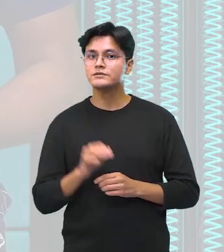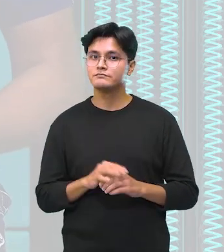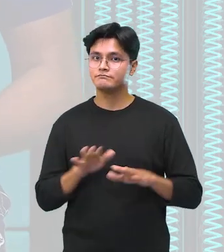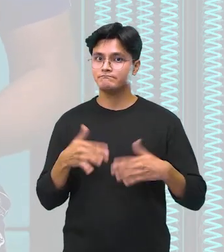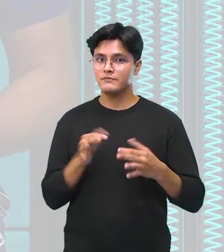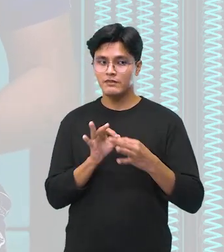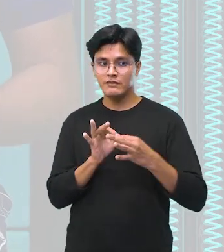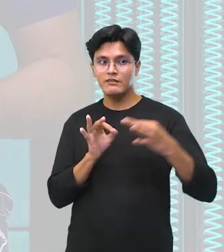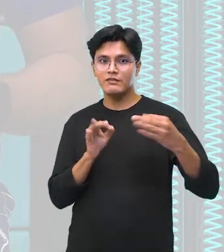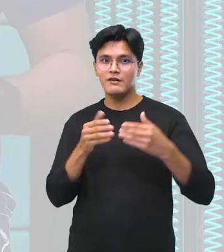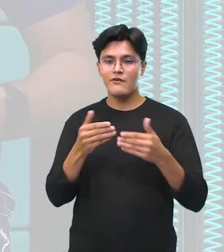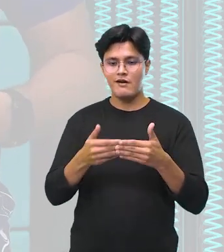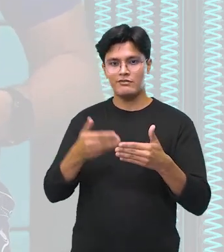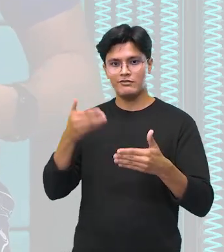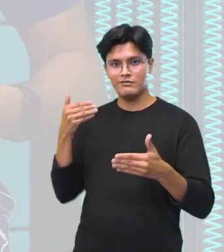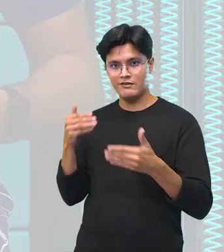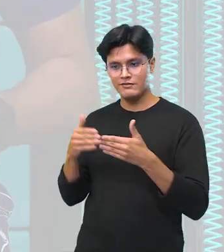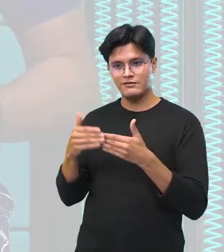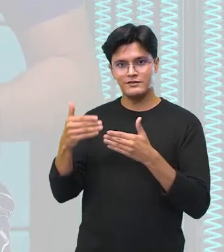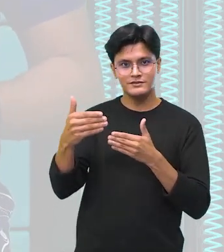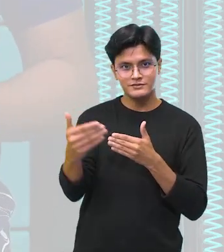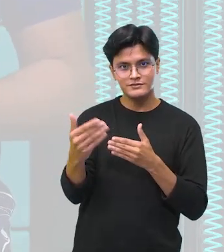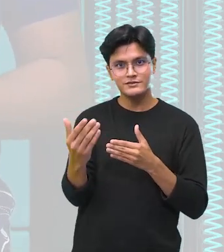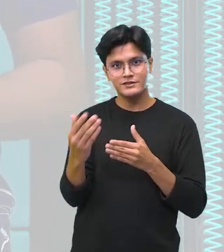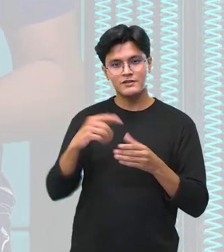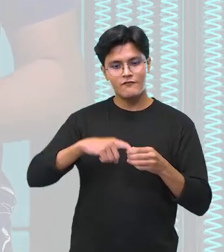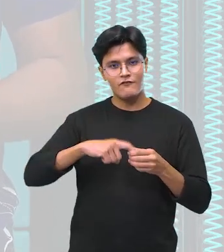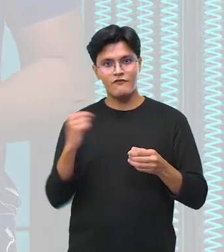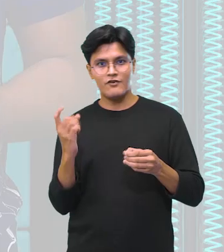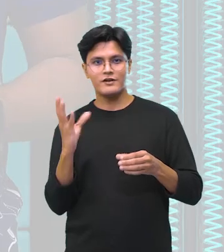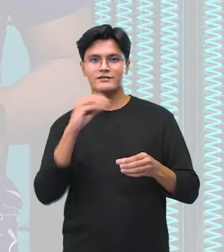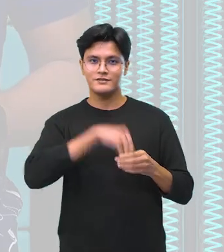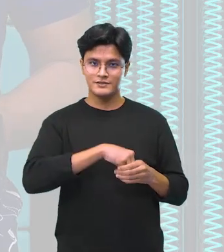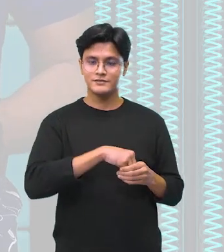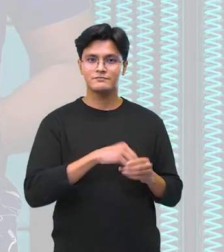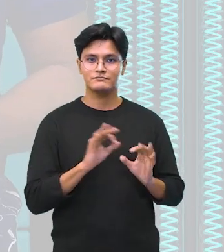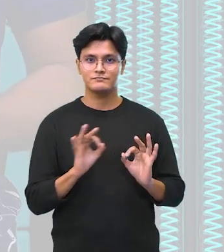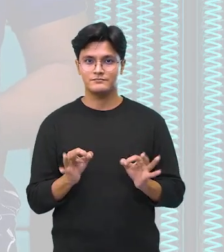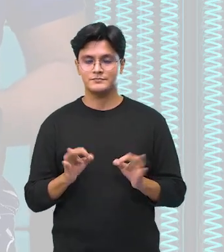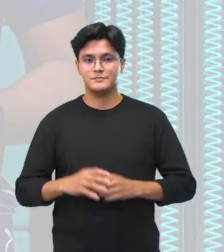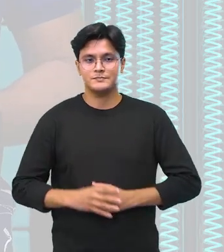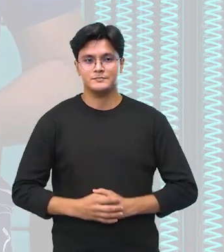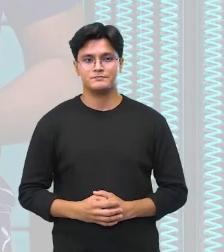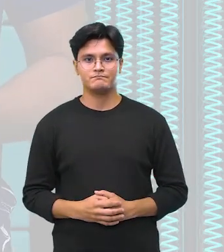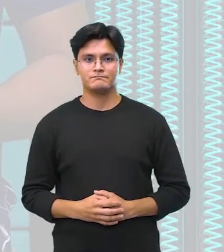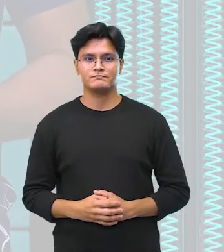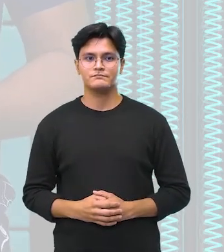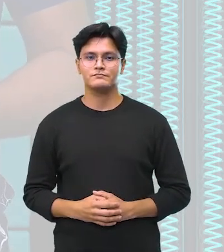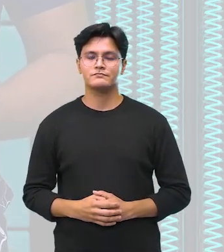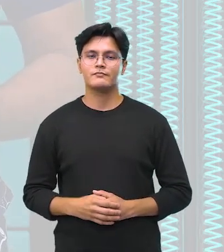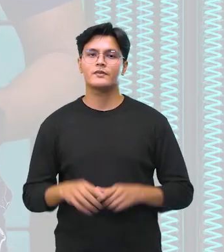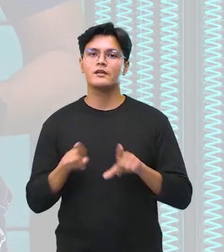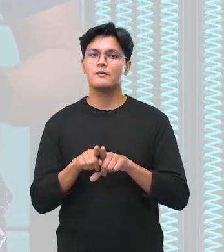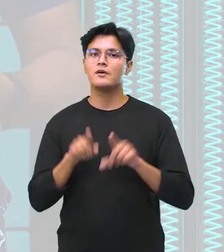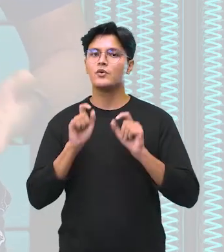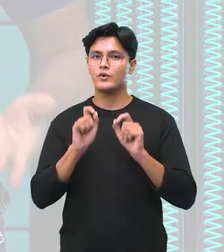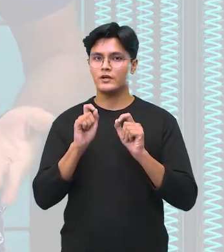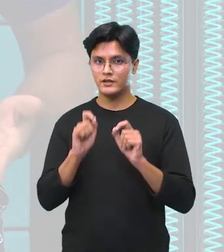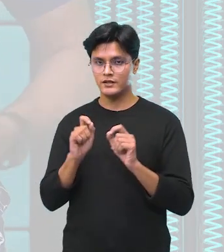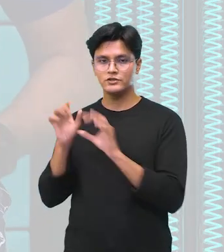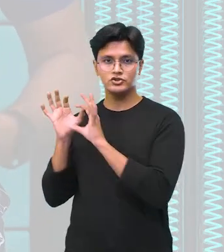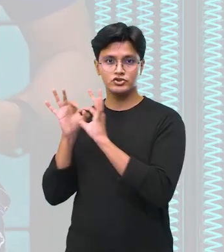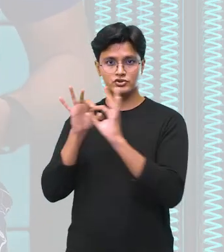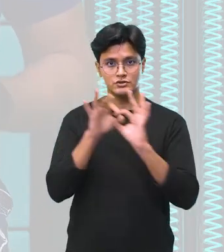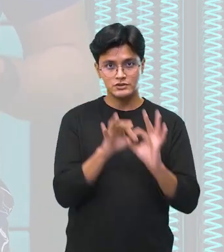aquém, adiante, atrás, fora e dentro. Ok? Continuando. Temos circunstância